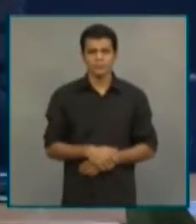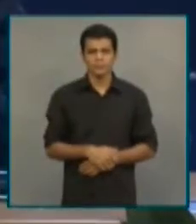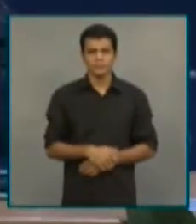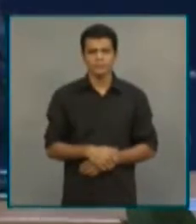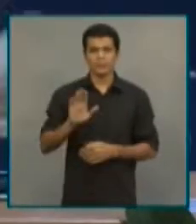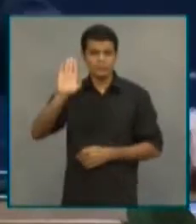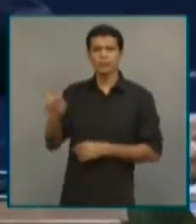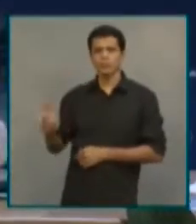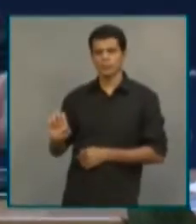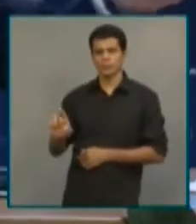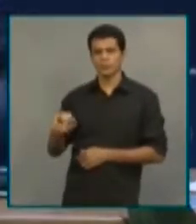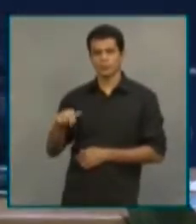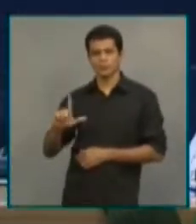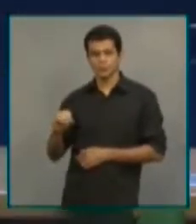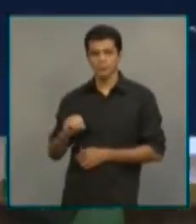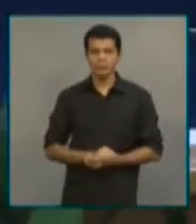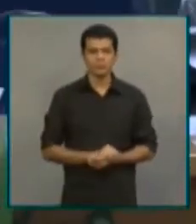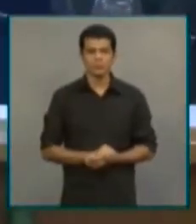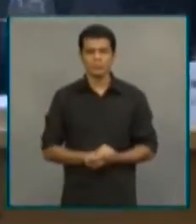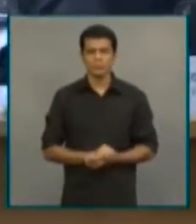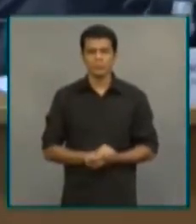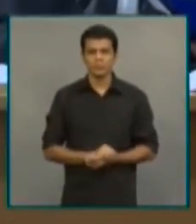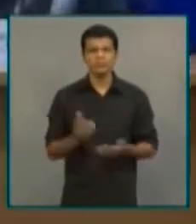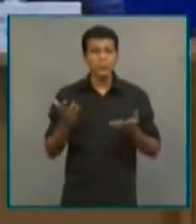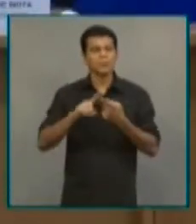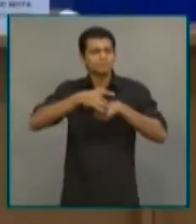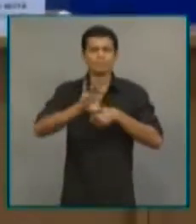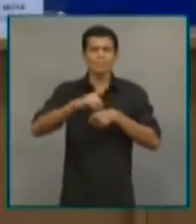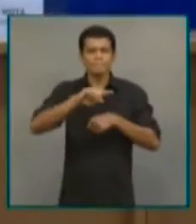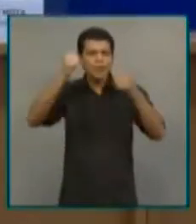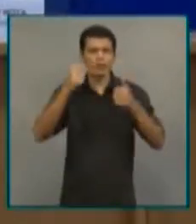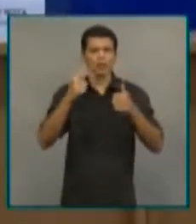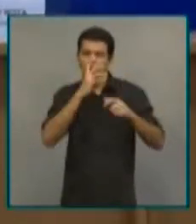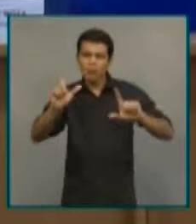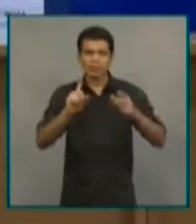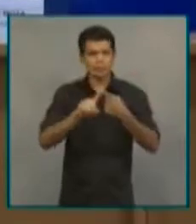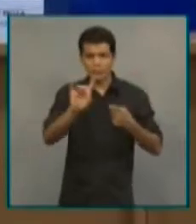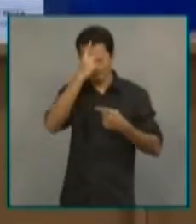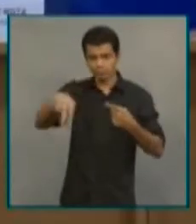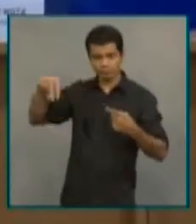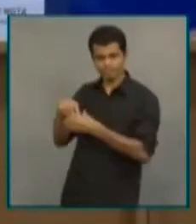Assembleia Legislativa, sua TV e a sua rádio.